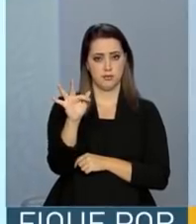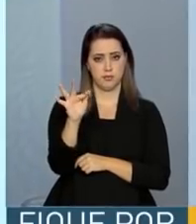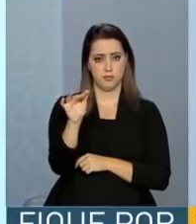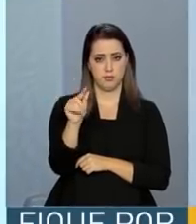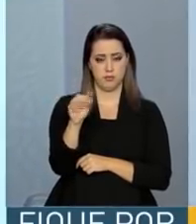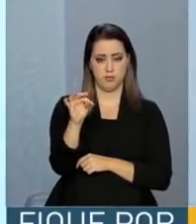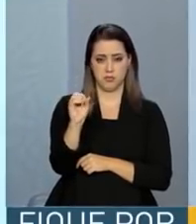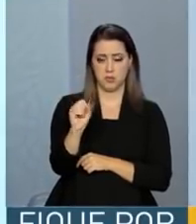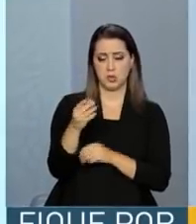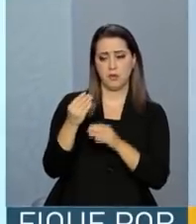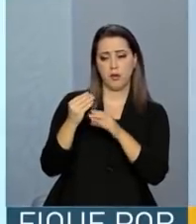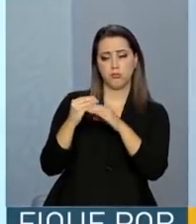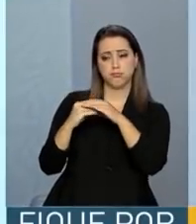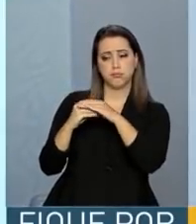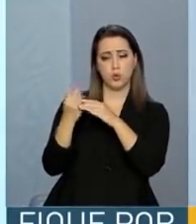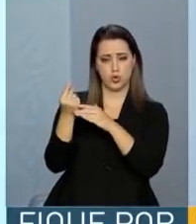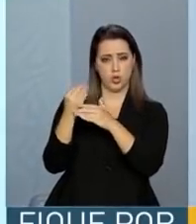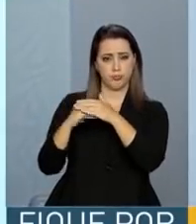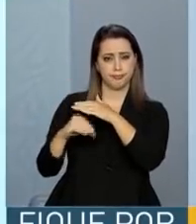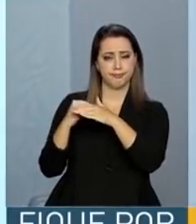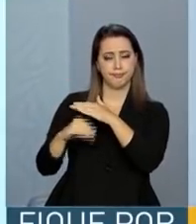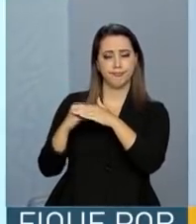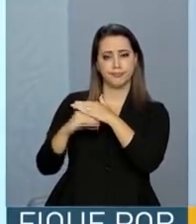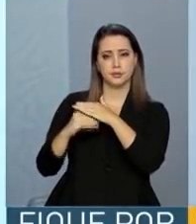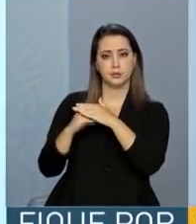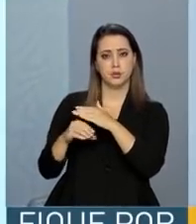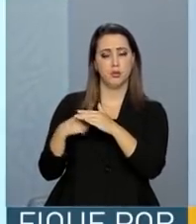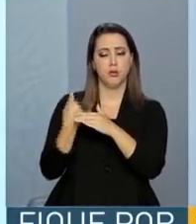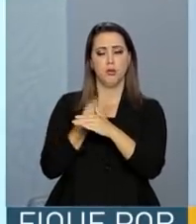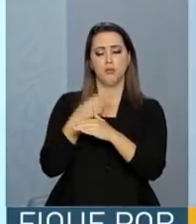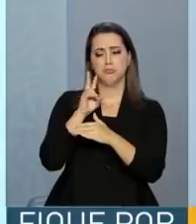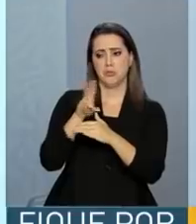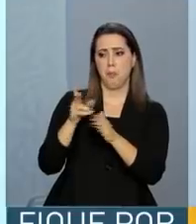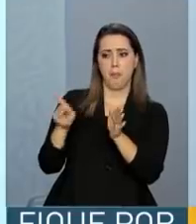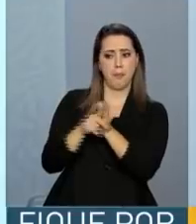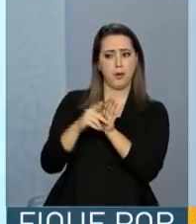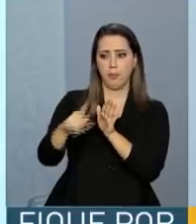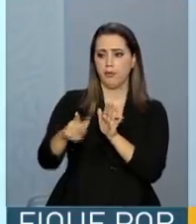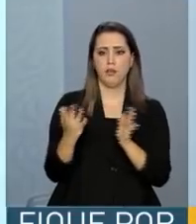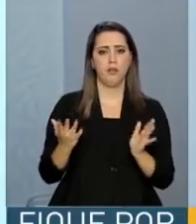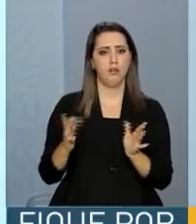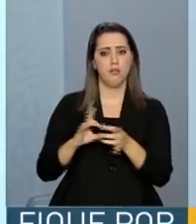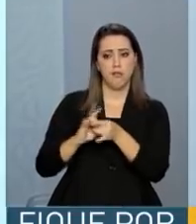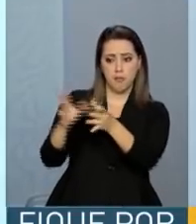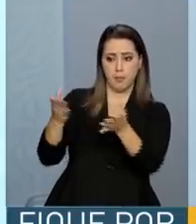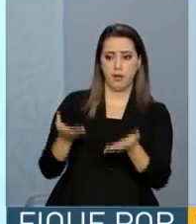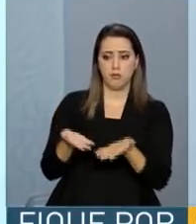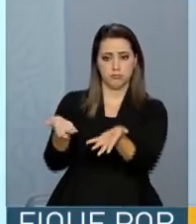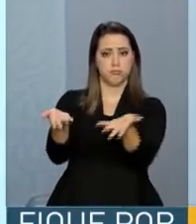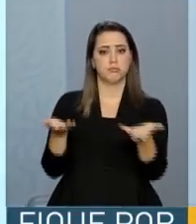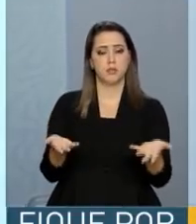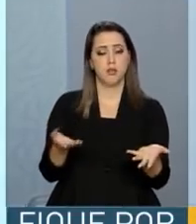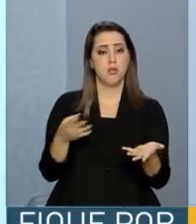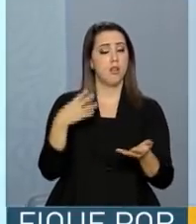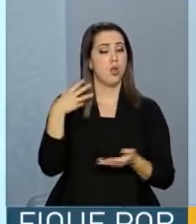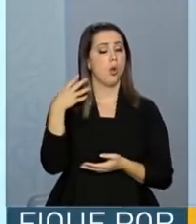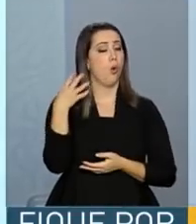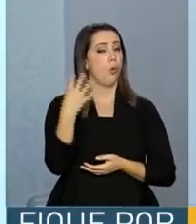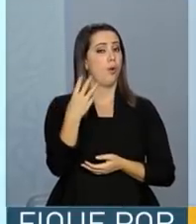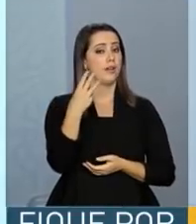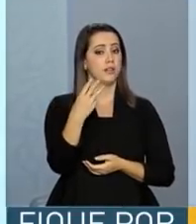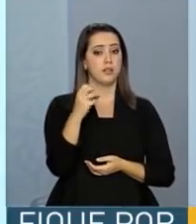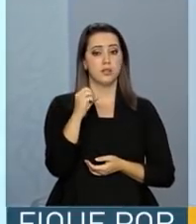tava lá inativado nós liberamos as contas inativas do fundo de garantia foram 43 44 milhões